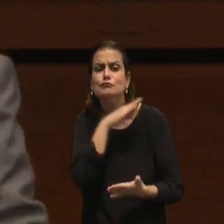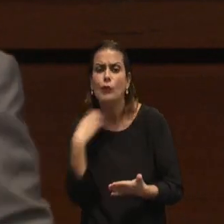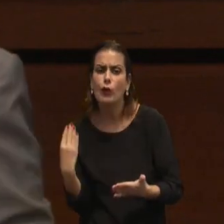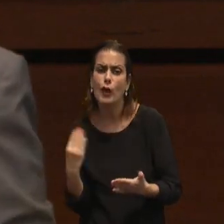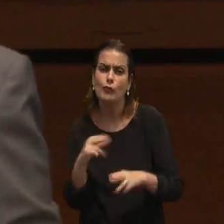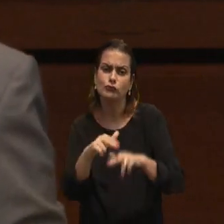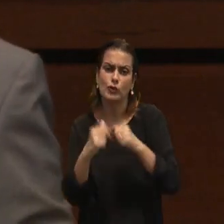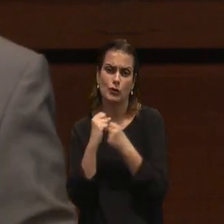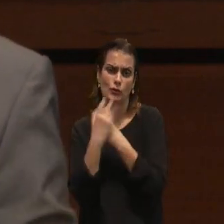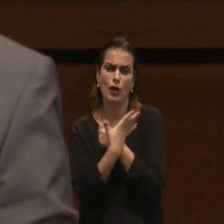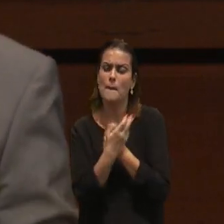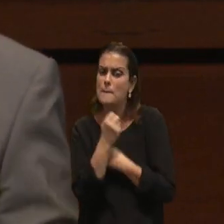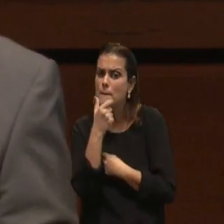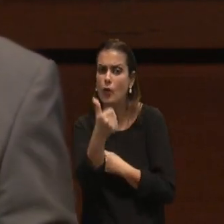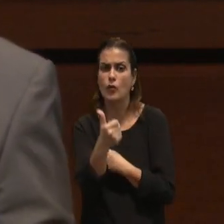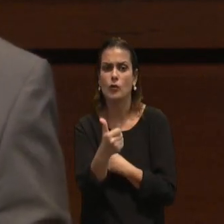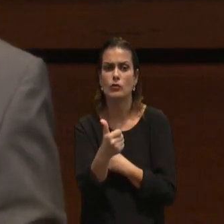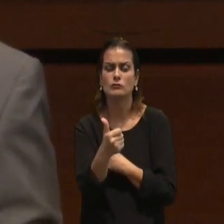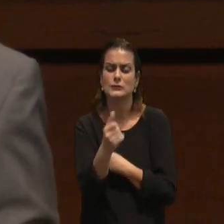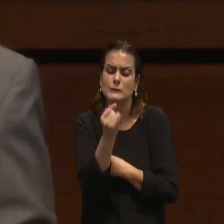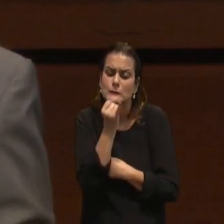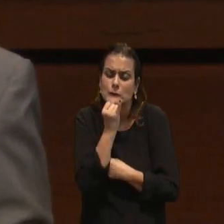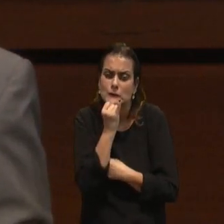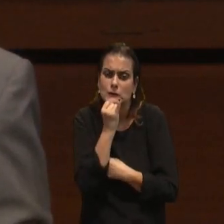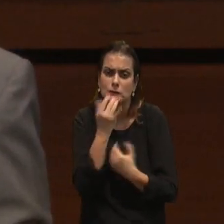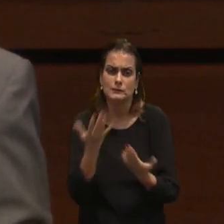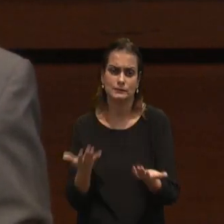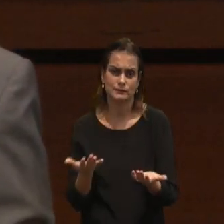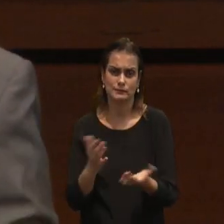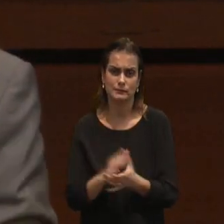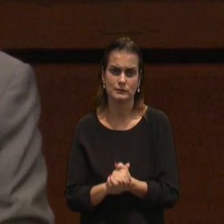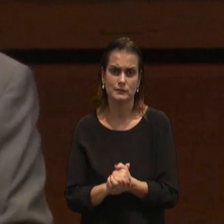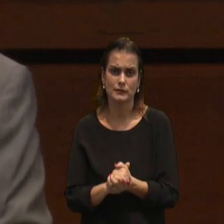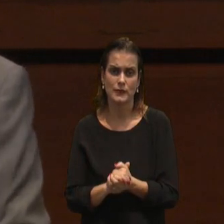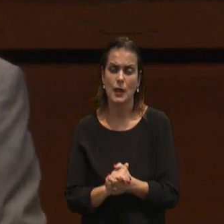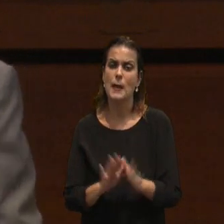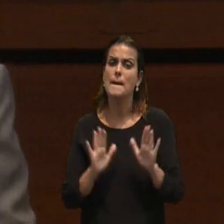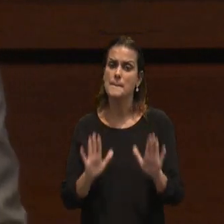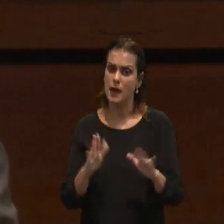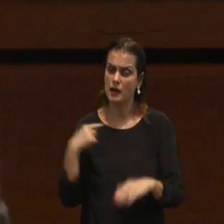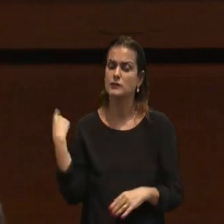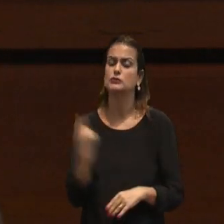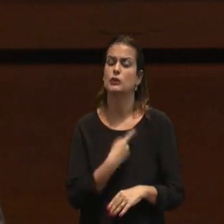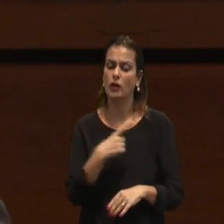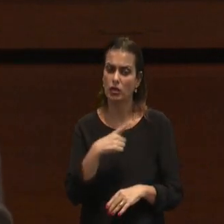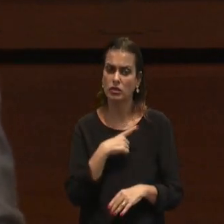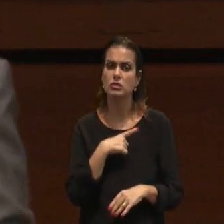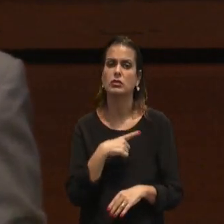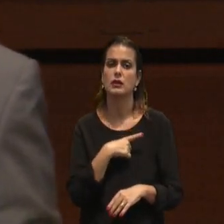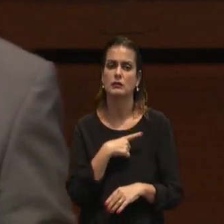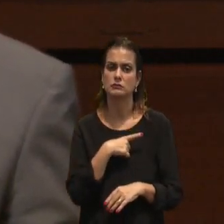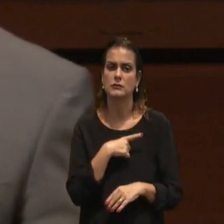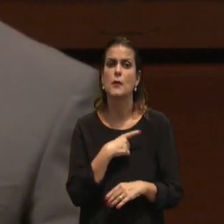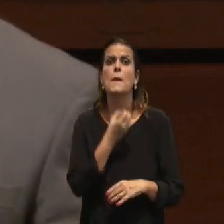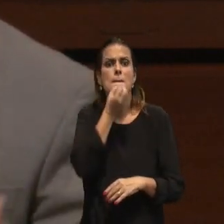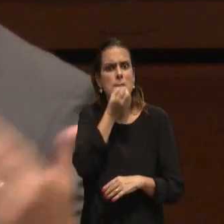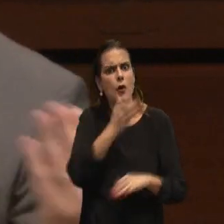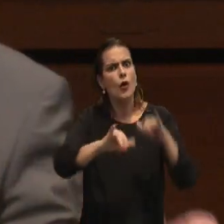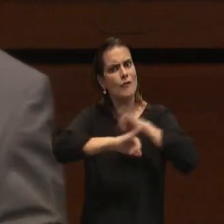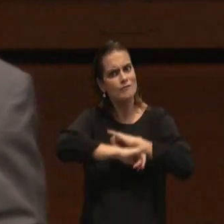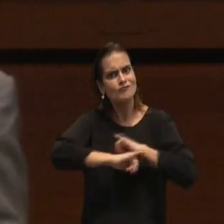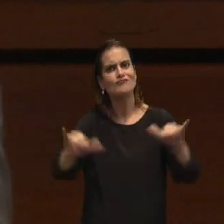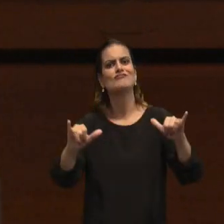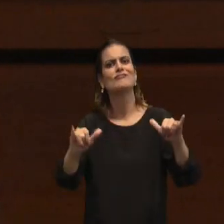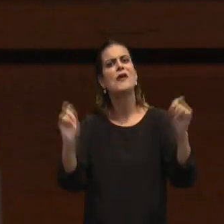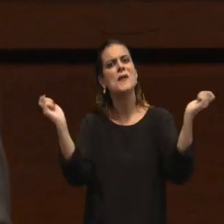desta enfermidade e infelizmente faleceram. Mas nós temos também muitas boas notícias que